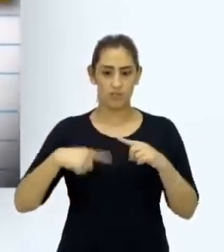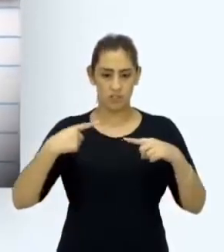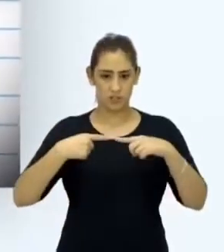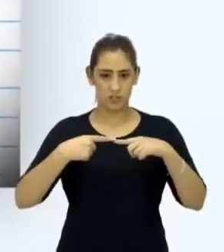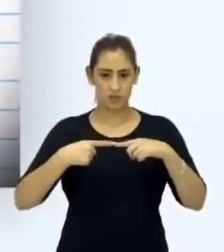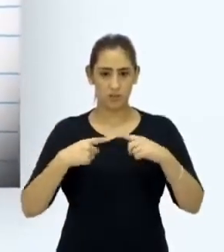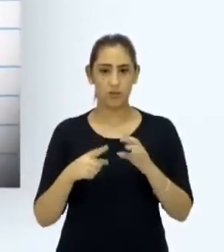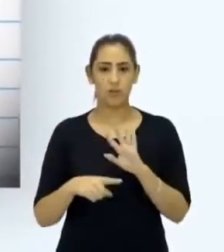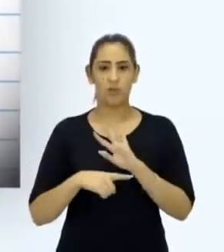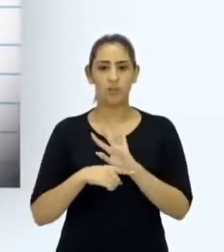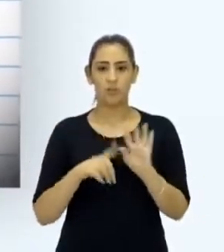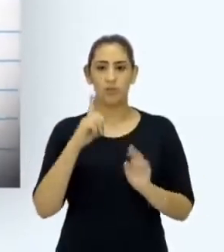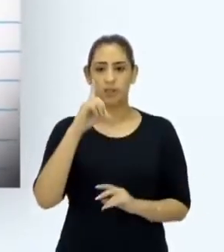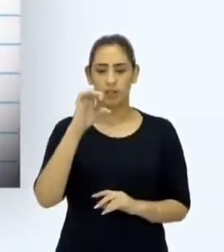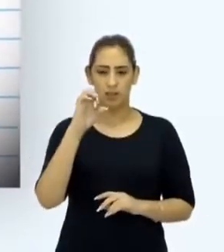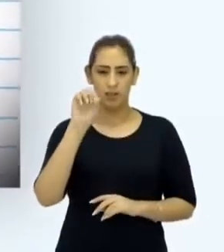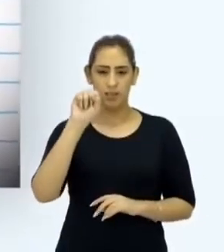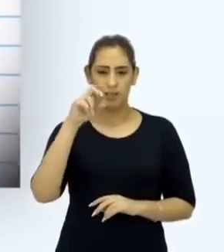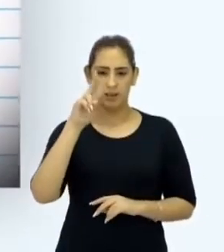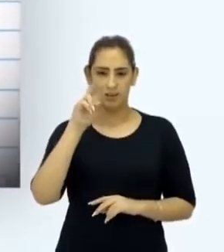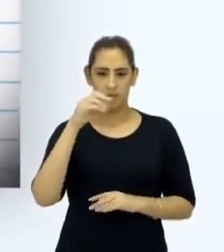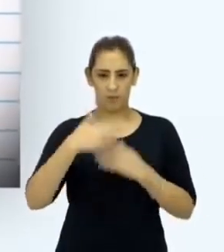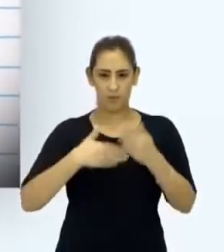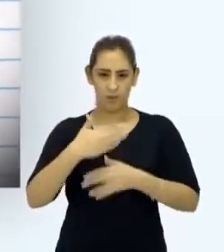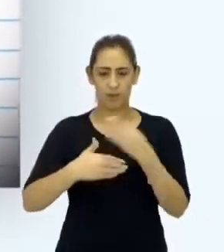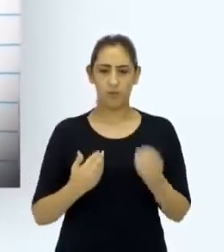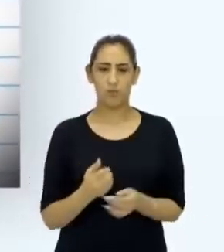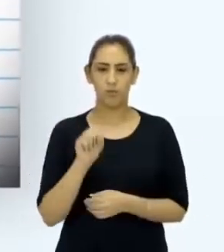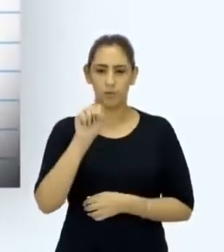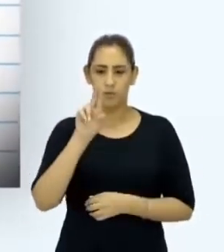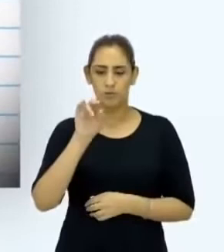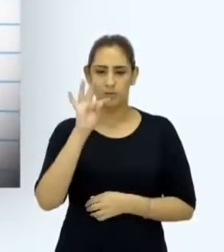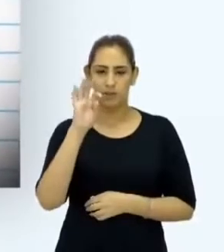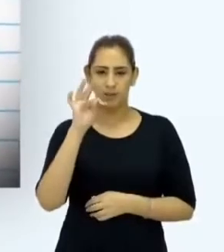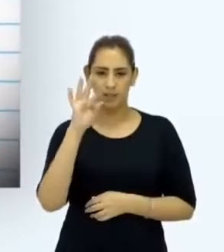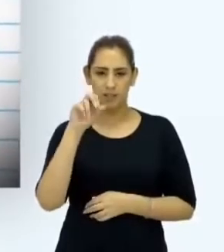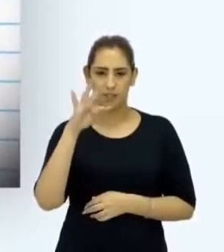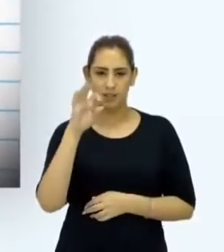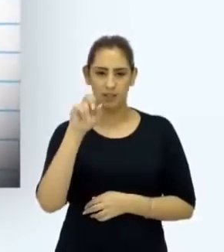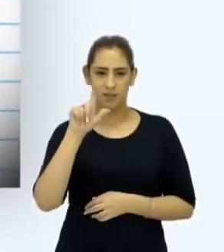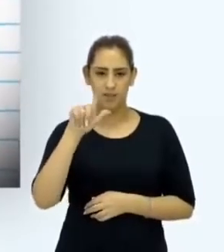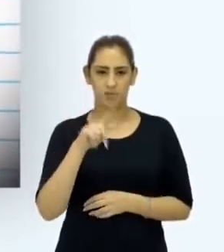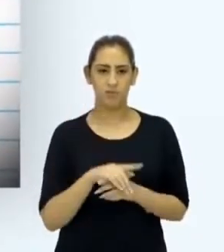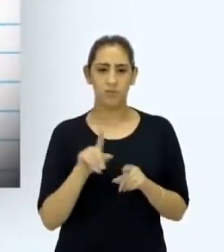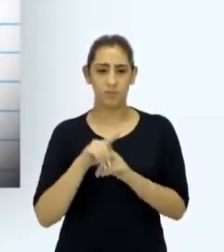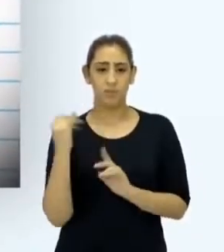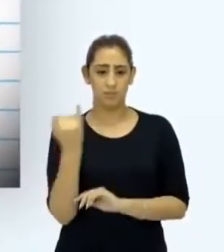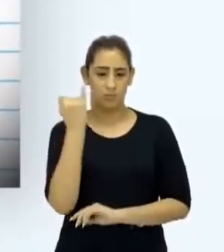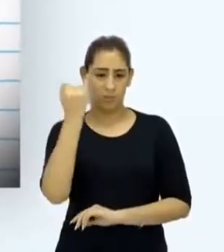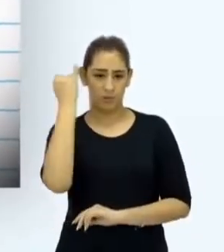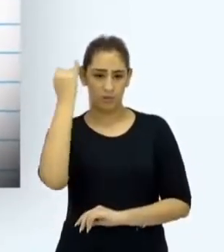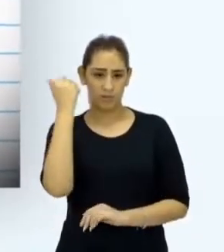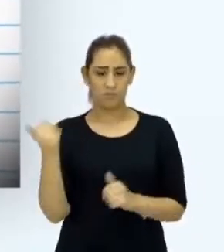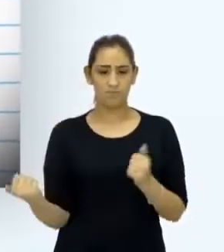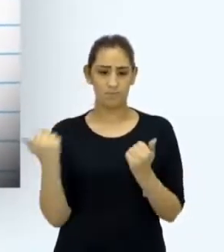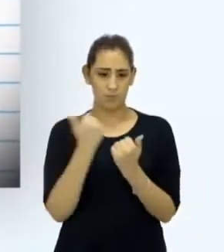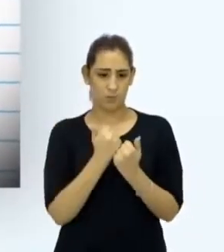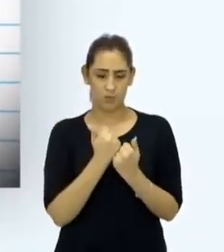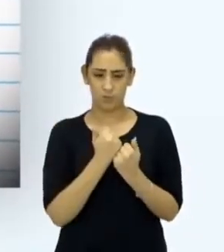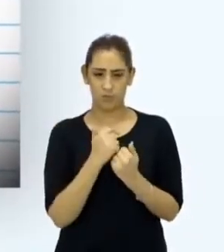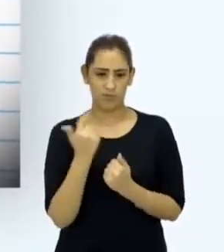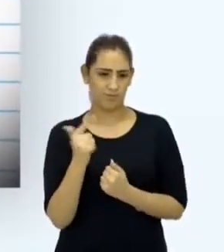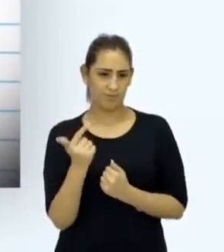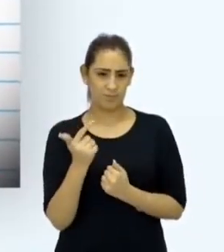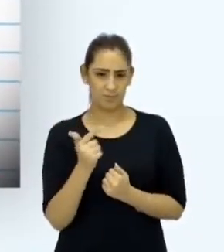Desenvolvimento Sustentável. Afinal, os resultados do Censo Agro são fundamentais e insubstituíveis para análises